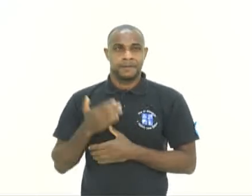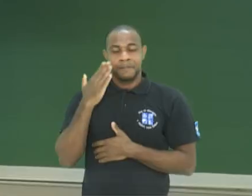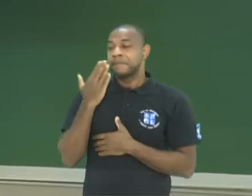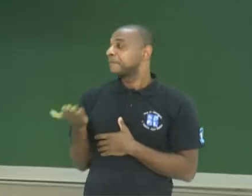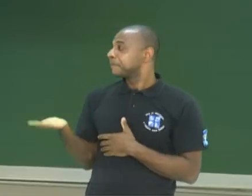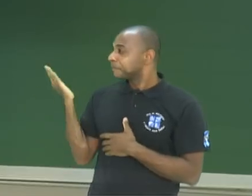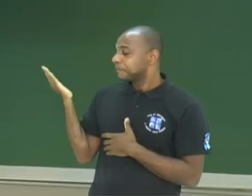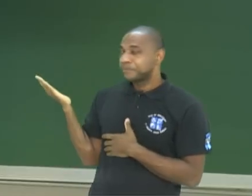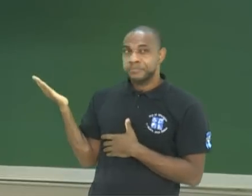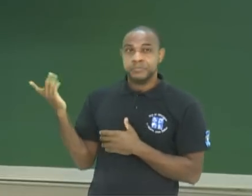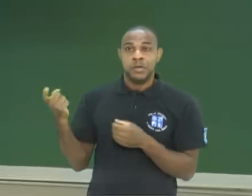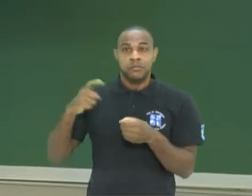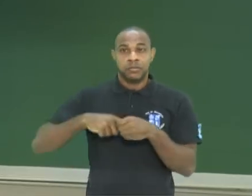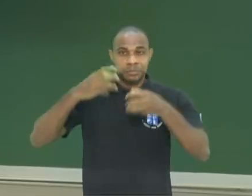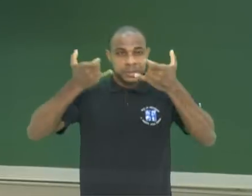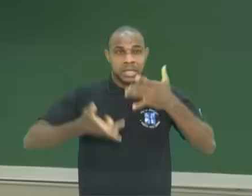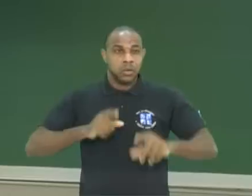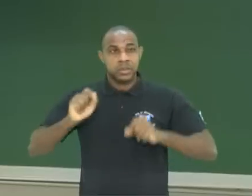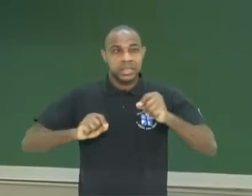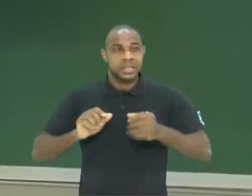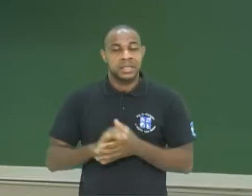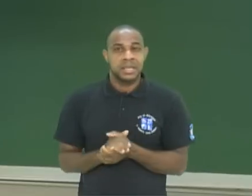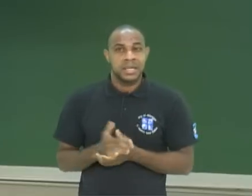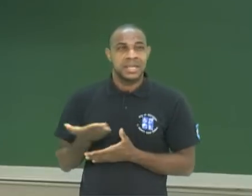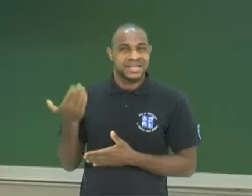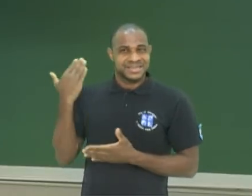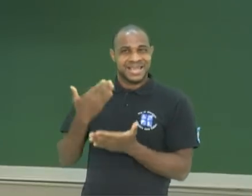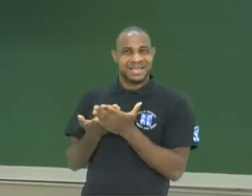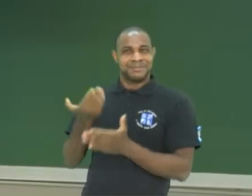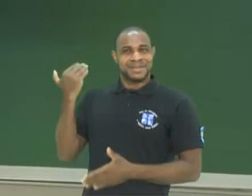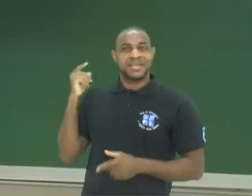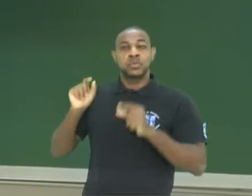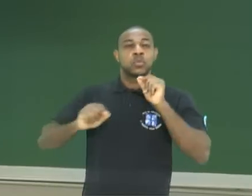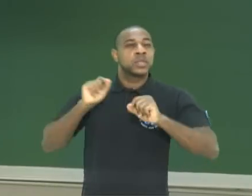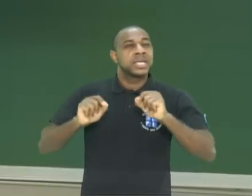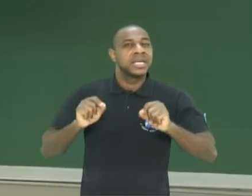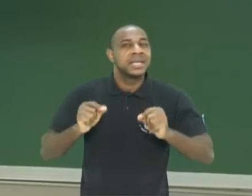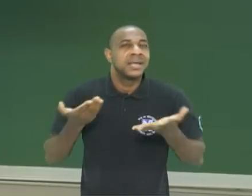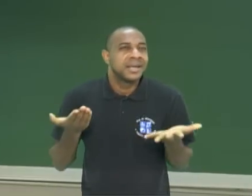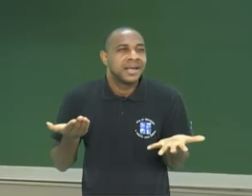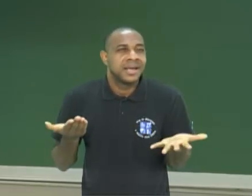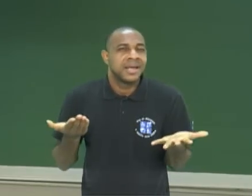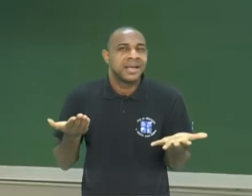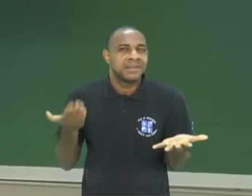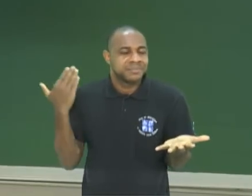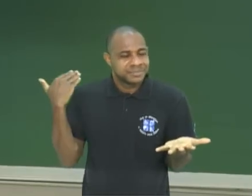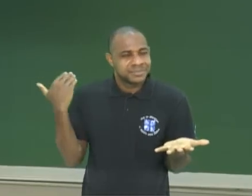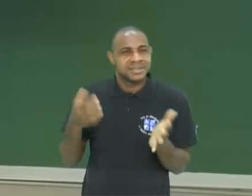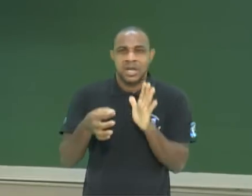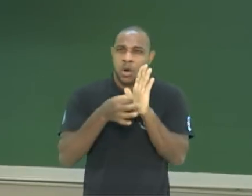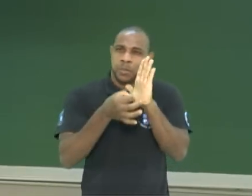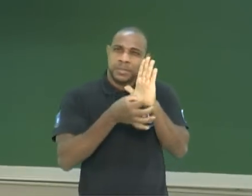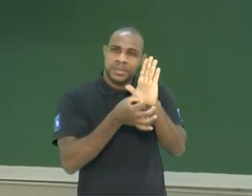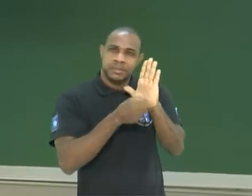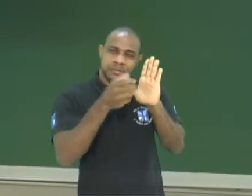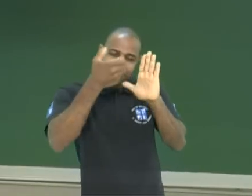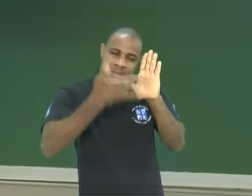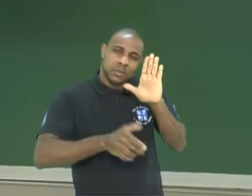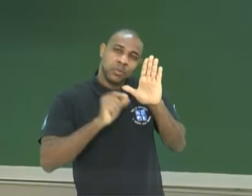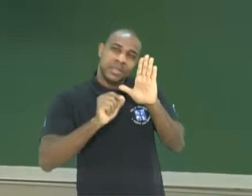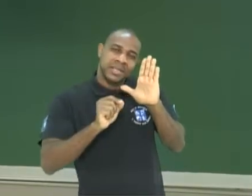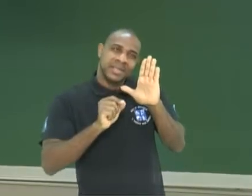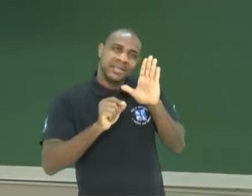Então, volto a dizer para vocês, relembrar lá na aula anterior, que lá no início do artigo de opinião dele, ele já